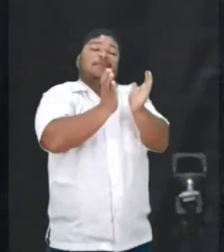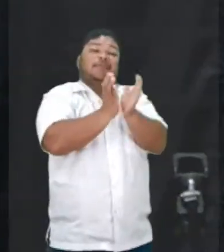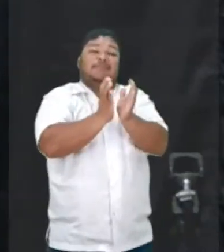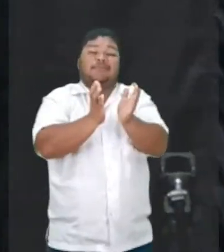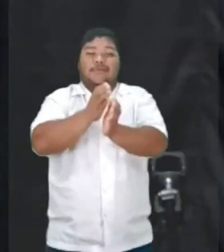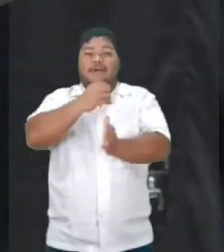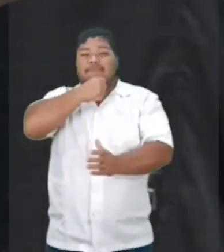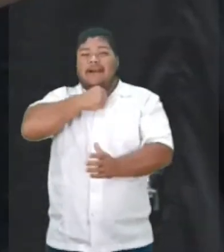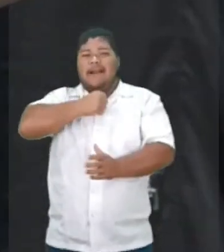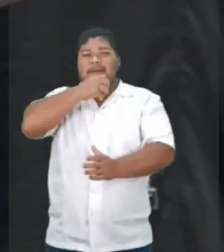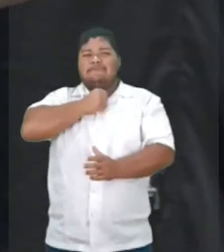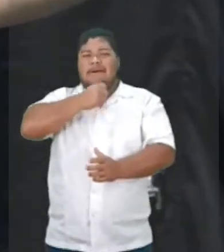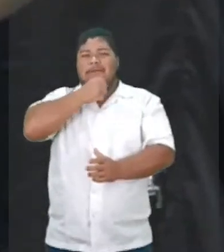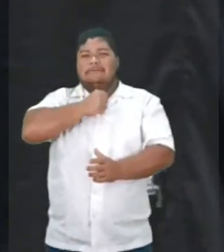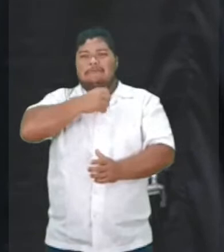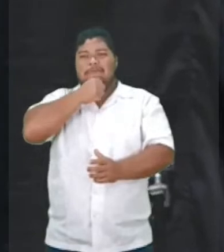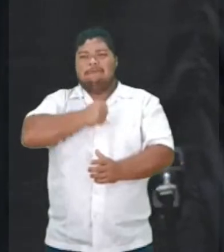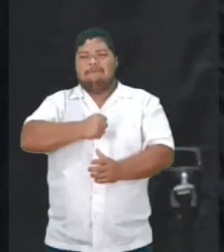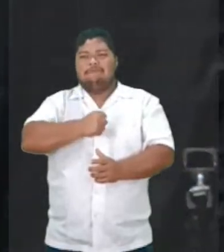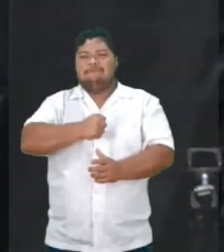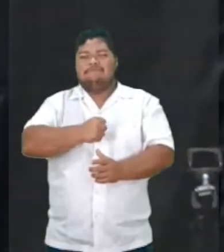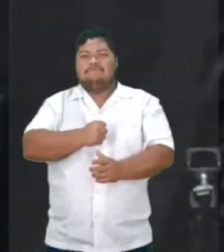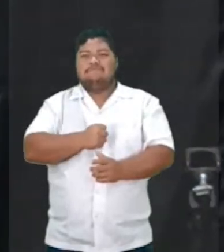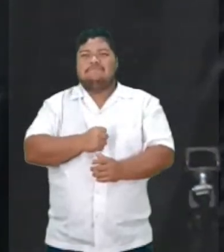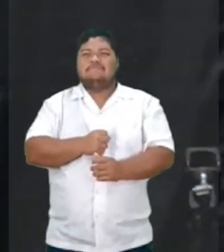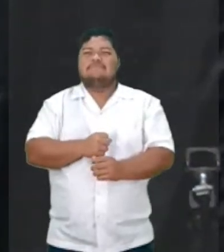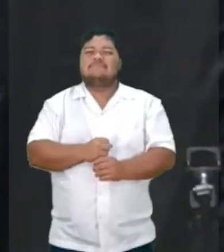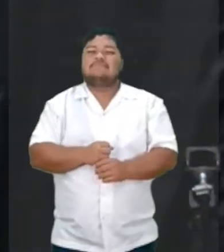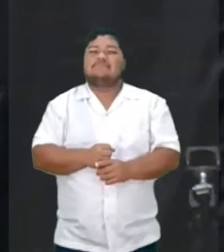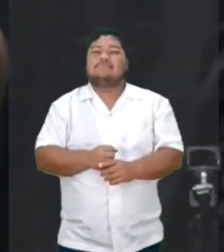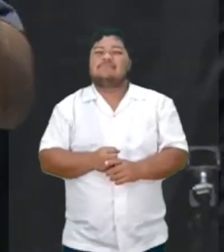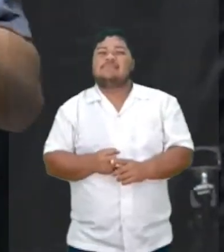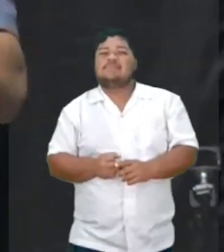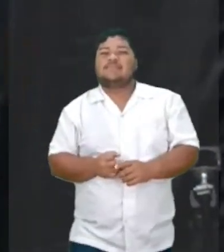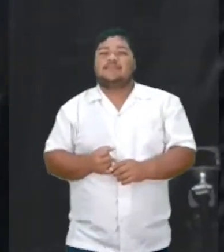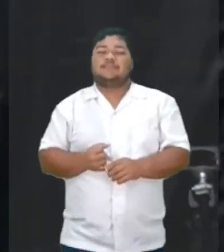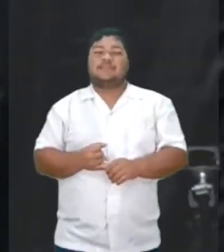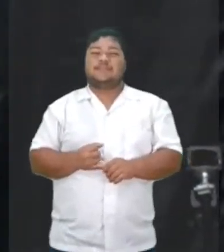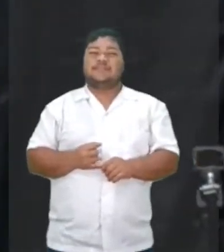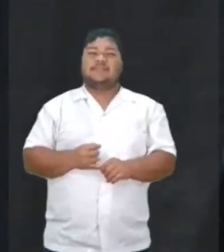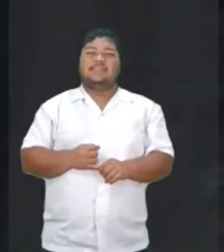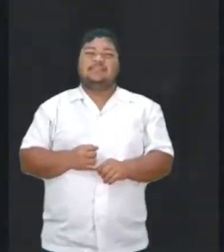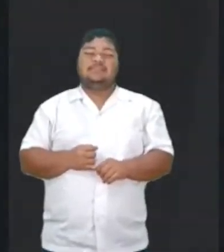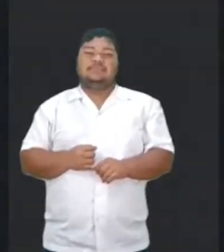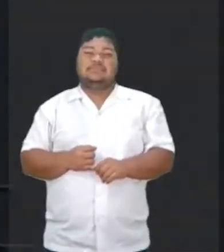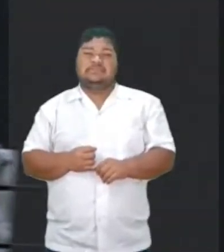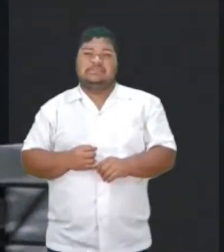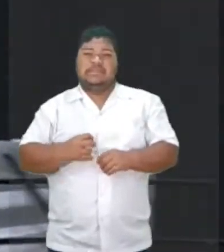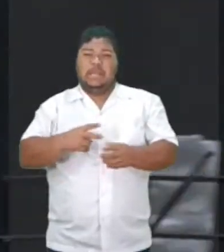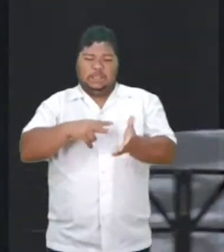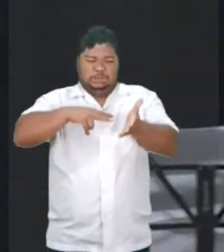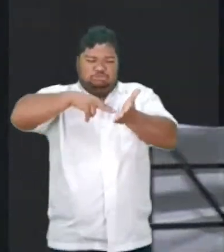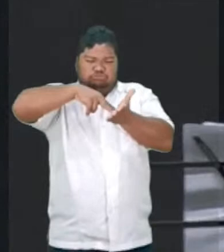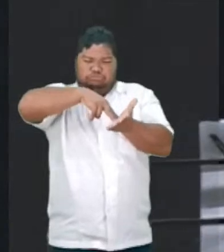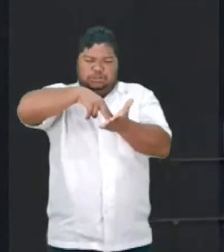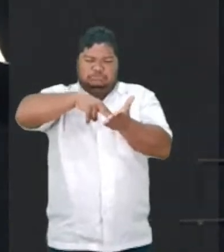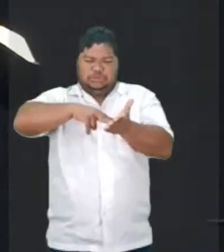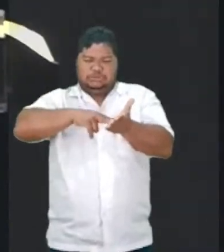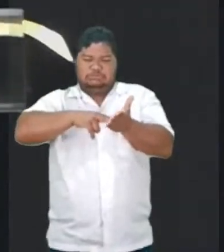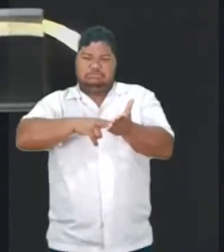levantando contra o Império Romano, e aquilo que parecia intransponível, indestrutível,